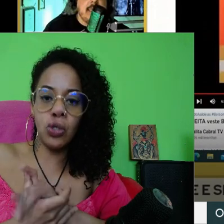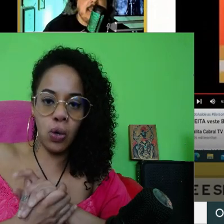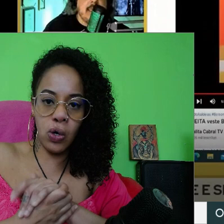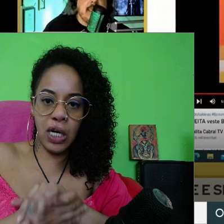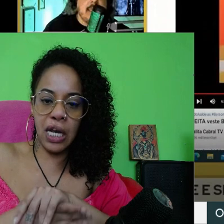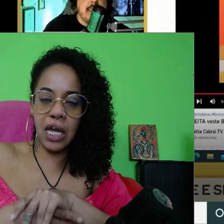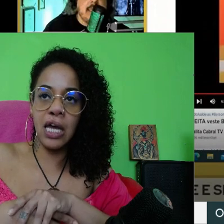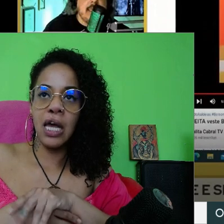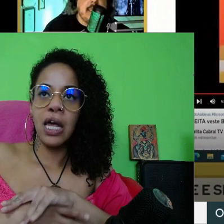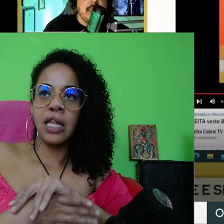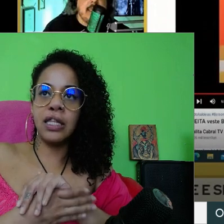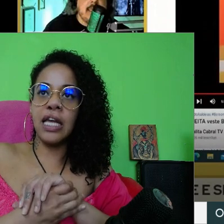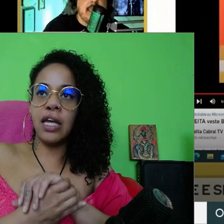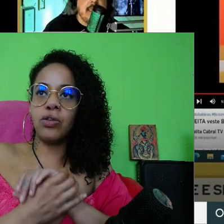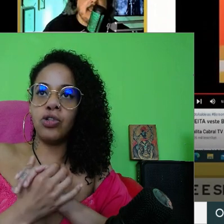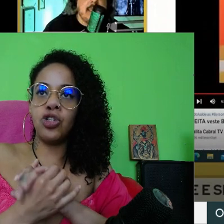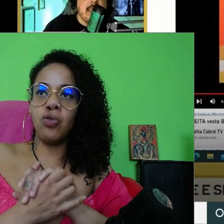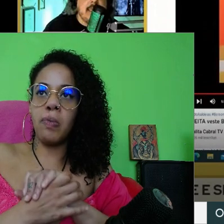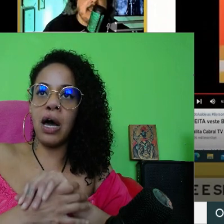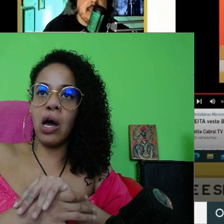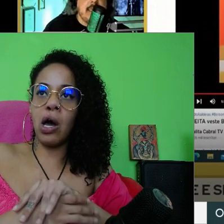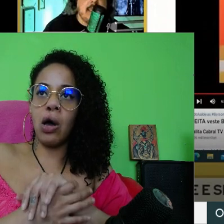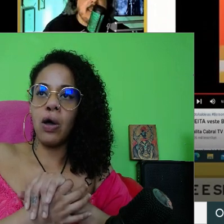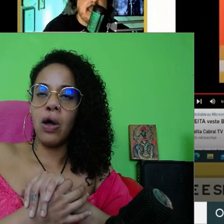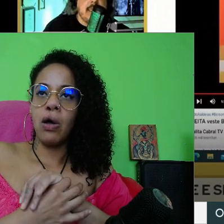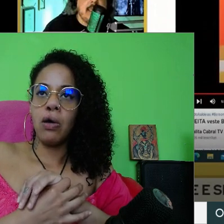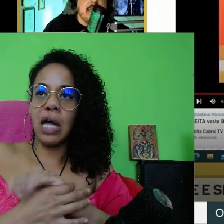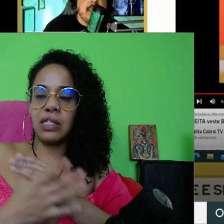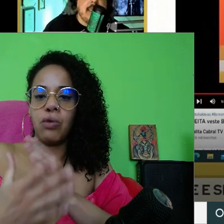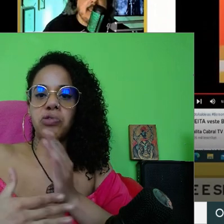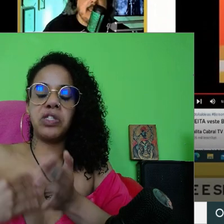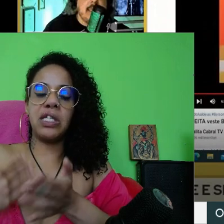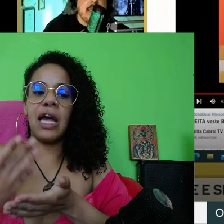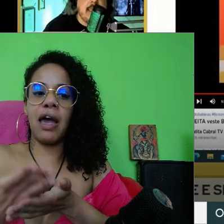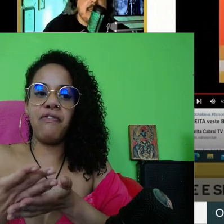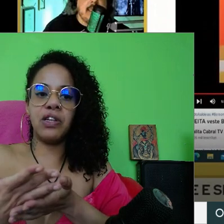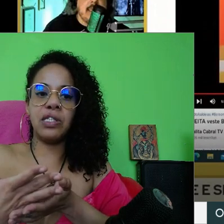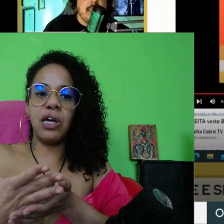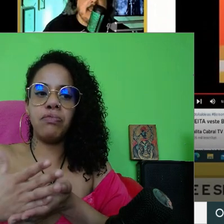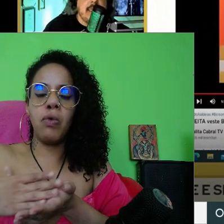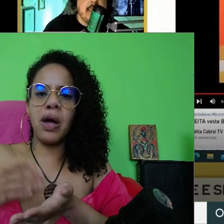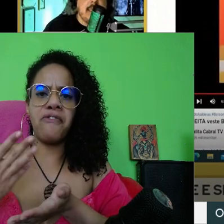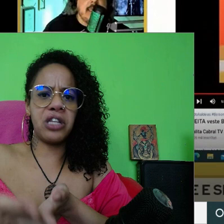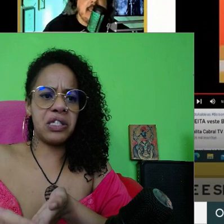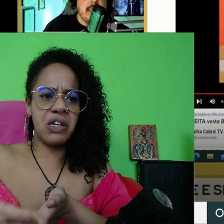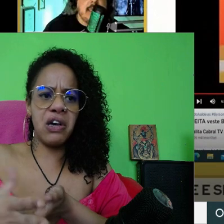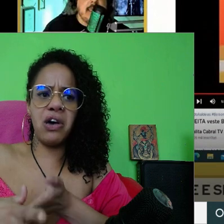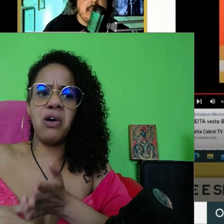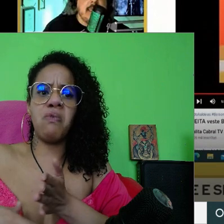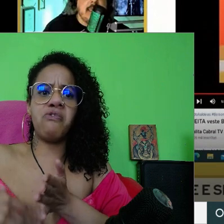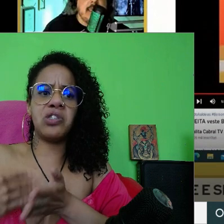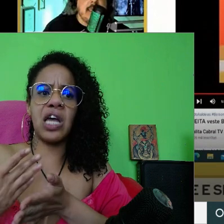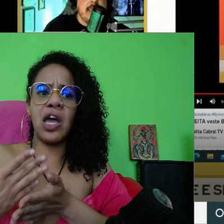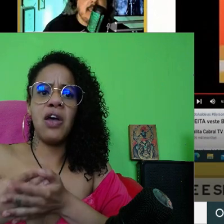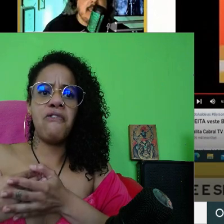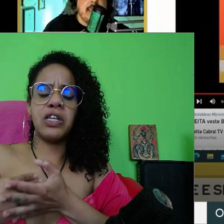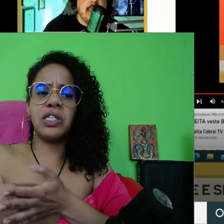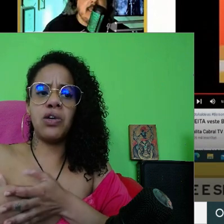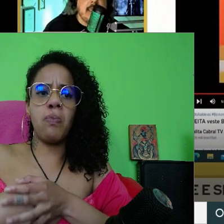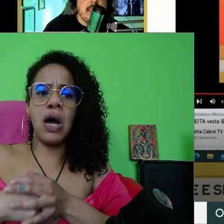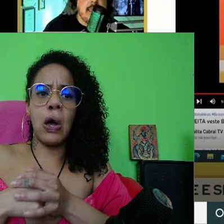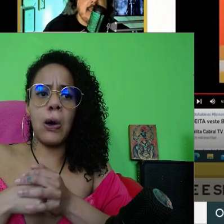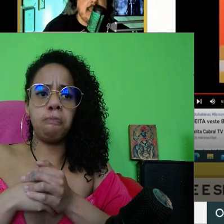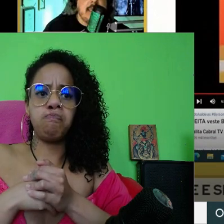funciona né dentro de uma assim quando você quer fazer uma refutação Ou você quer